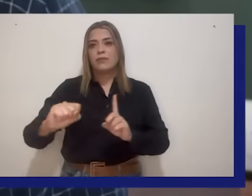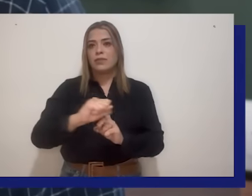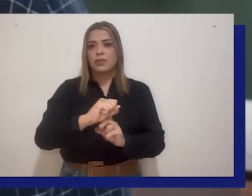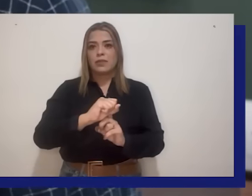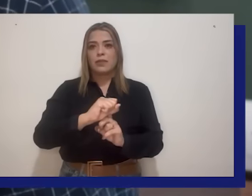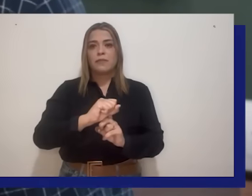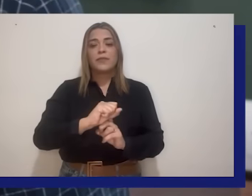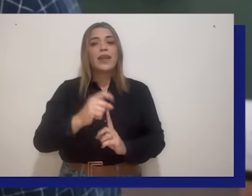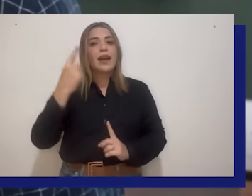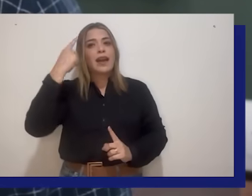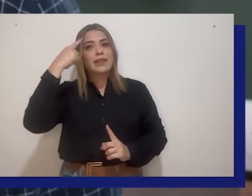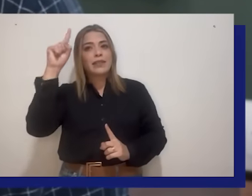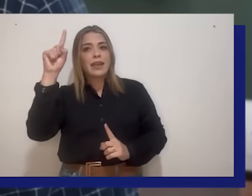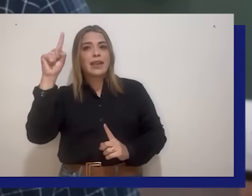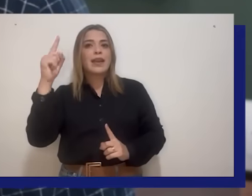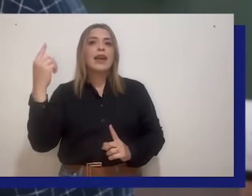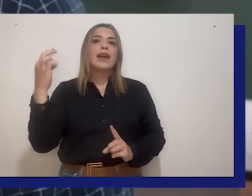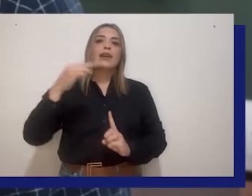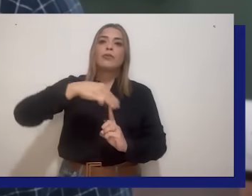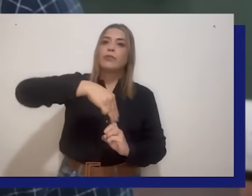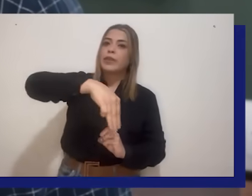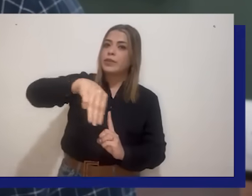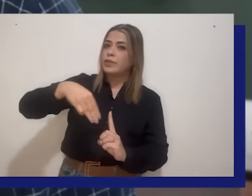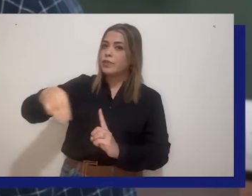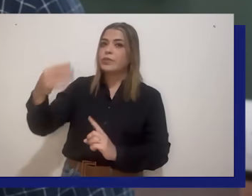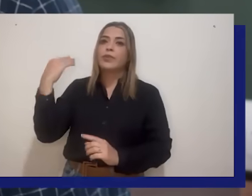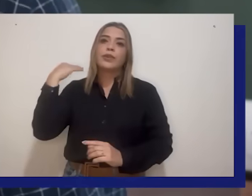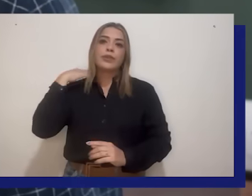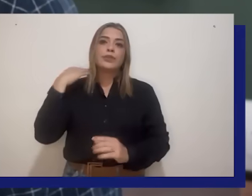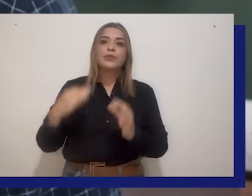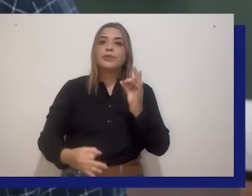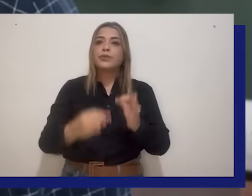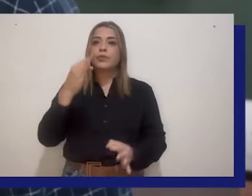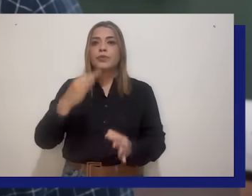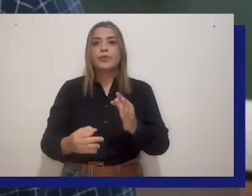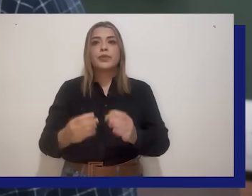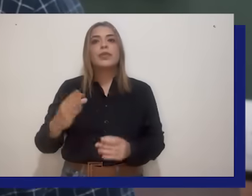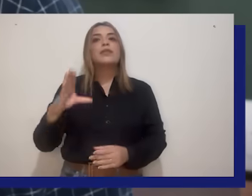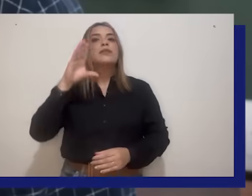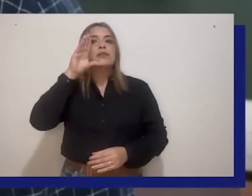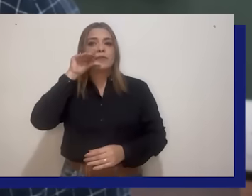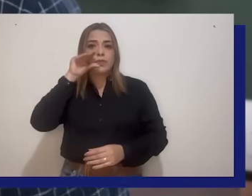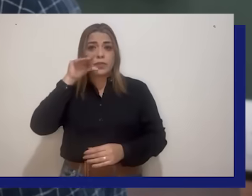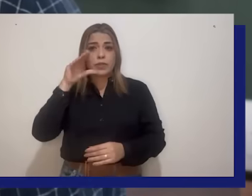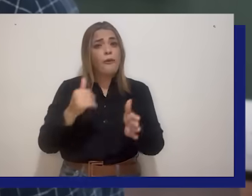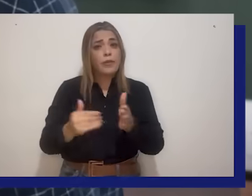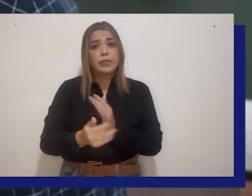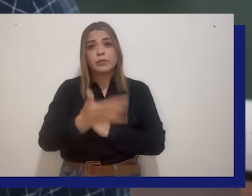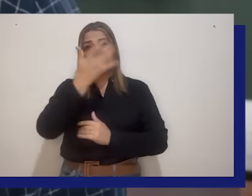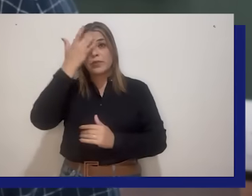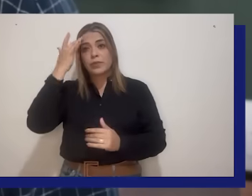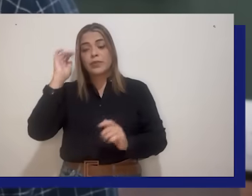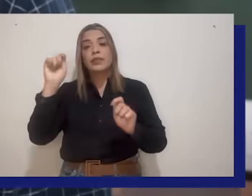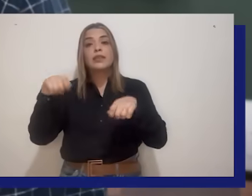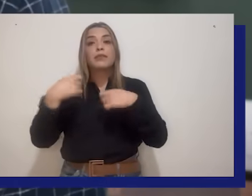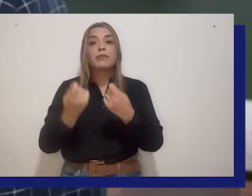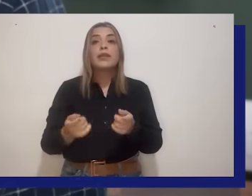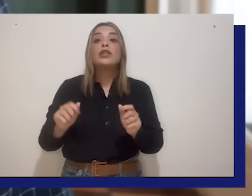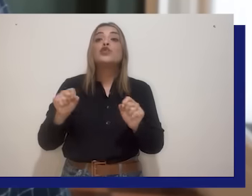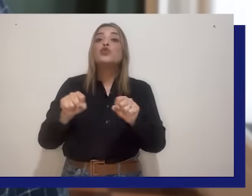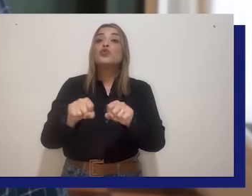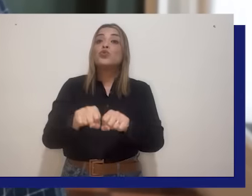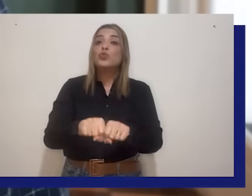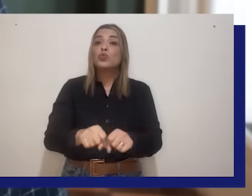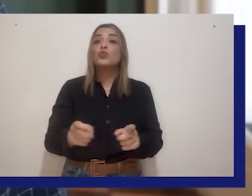os mediadores, os magistrados, os nossos colaboradores, os outros interessados participem da construção dessa política junto com a